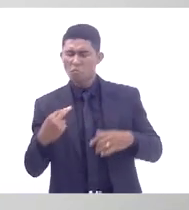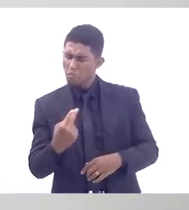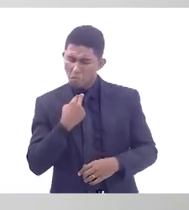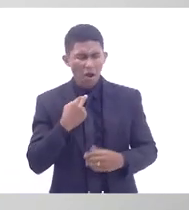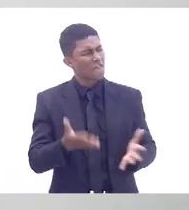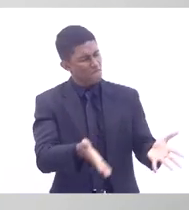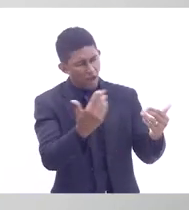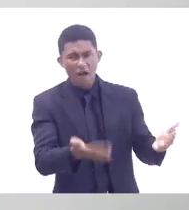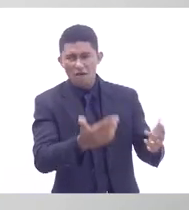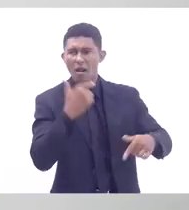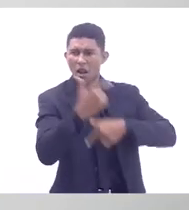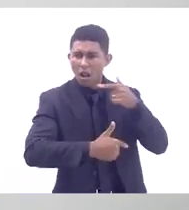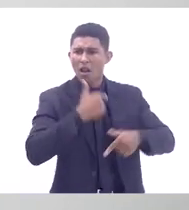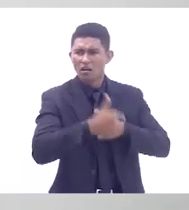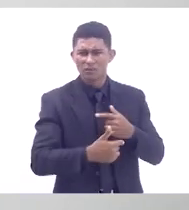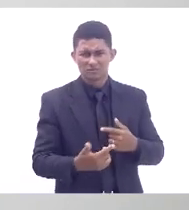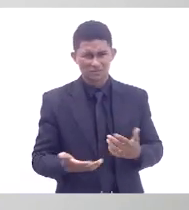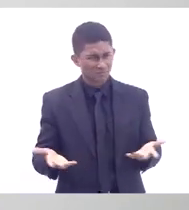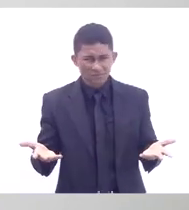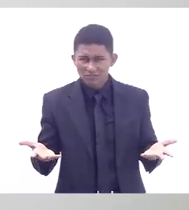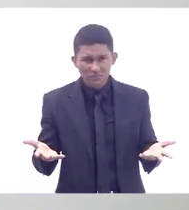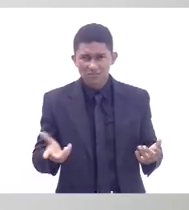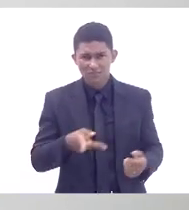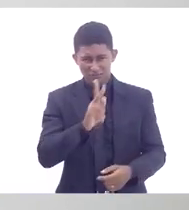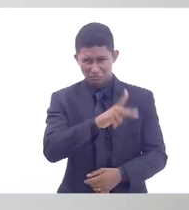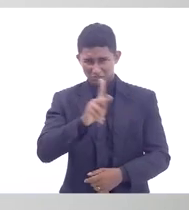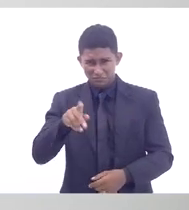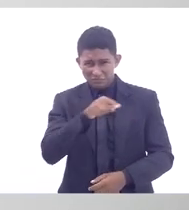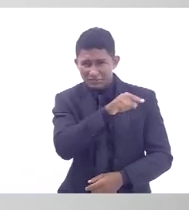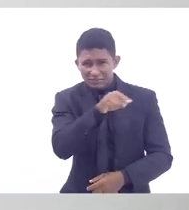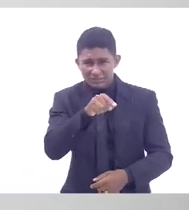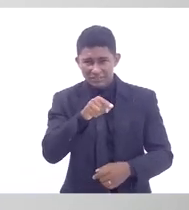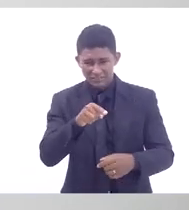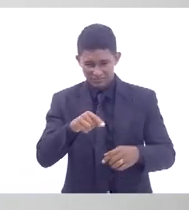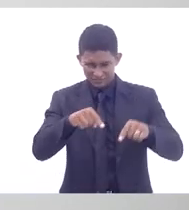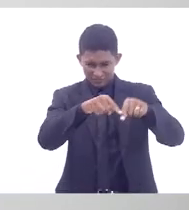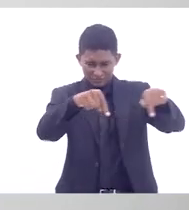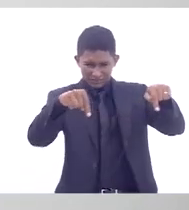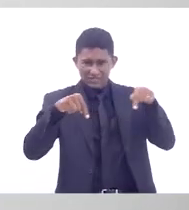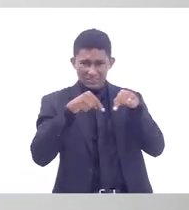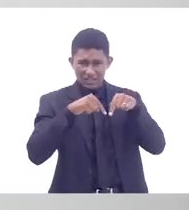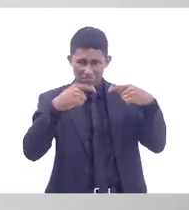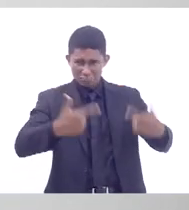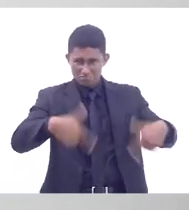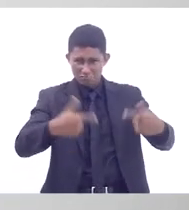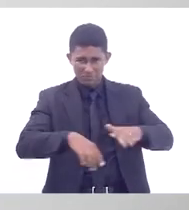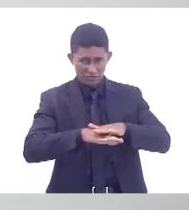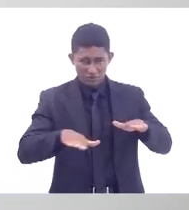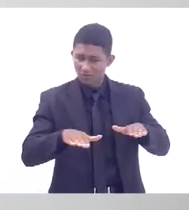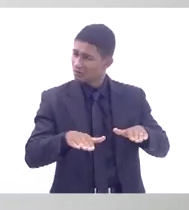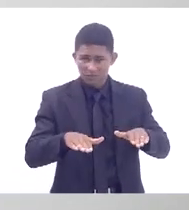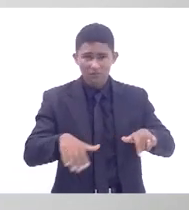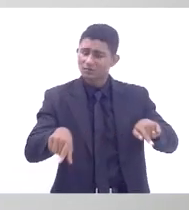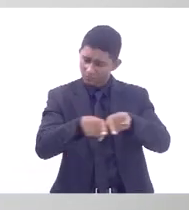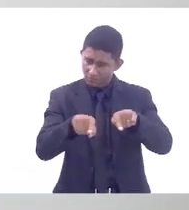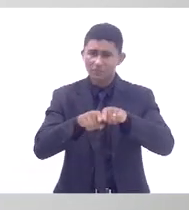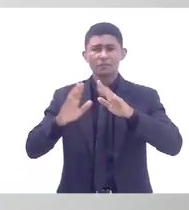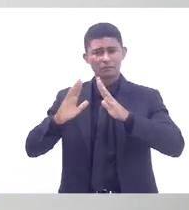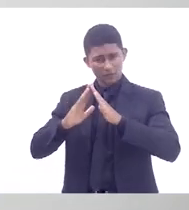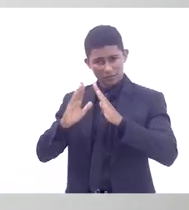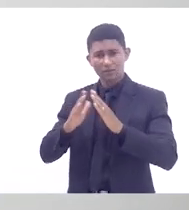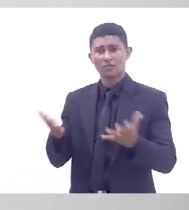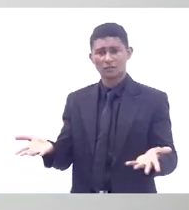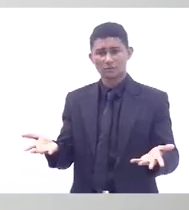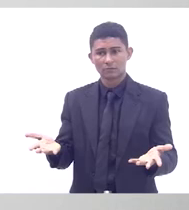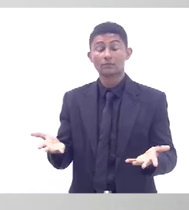considerado o que o trabalho dos docentes não se restringe a sala de aula o retorno ao presencial